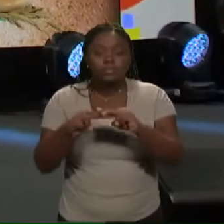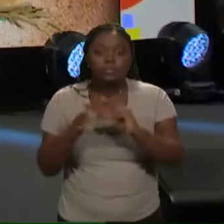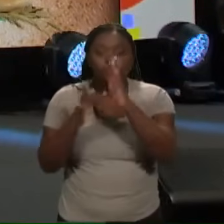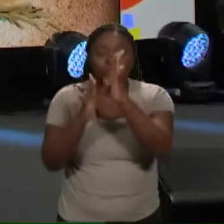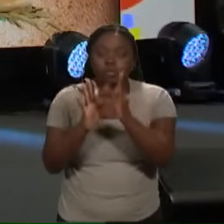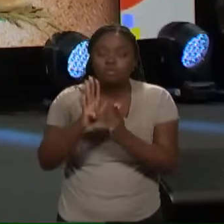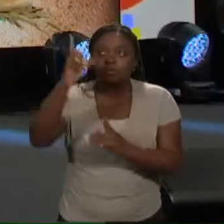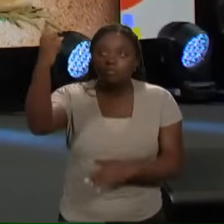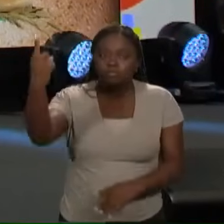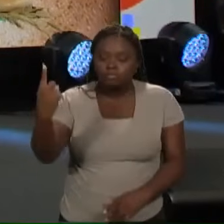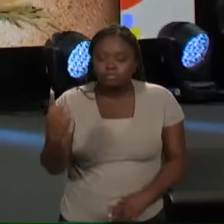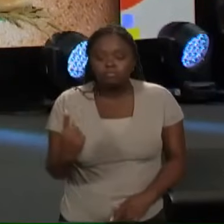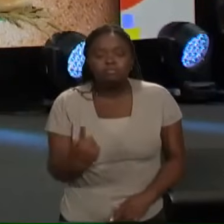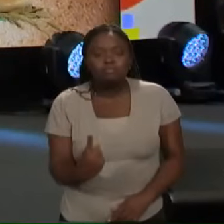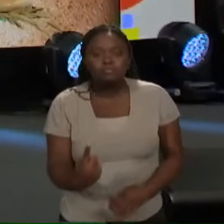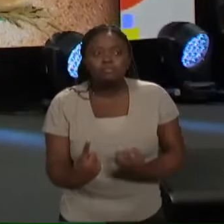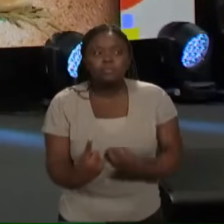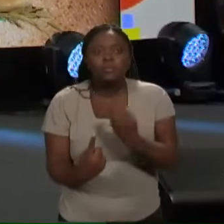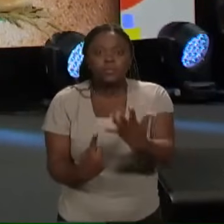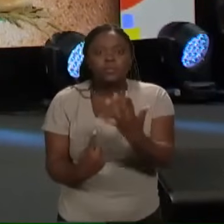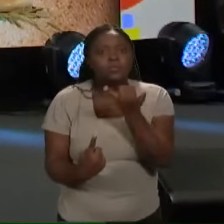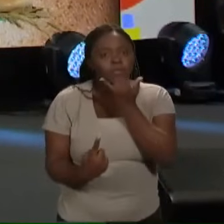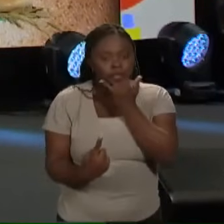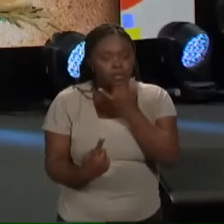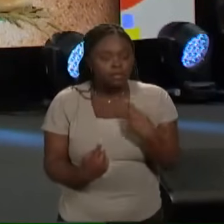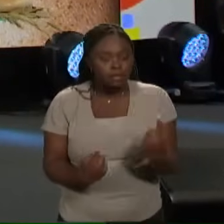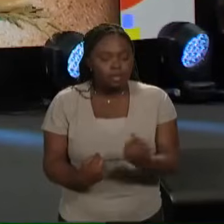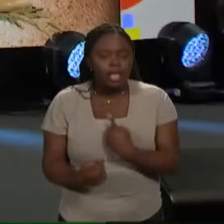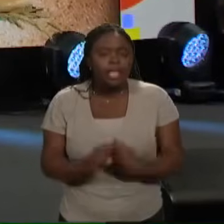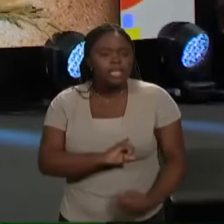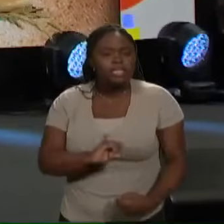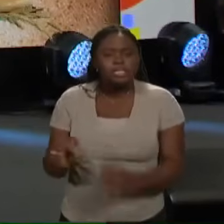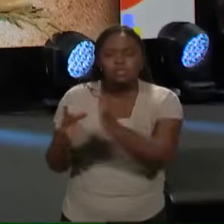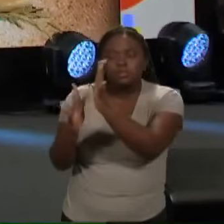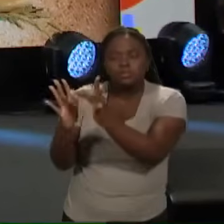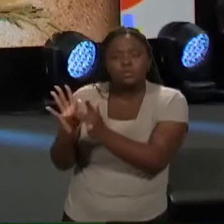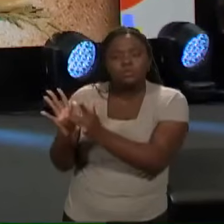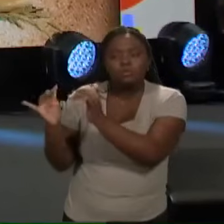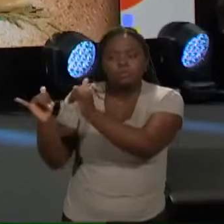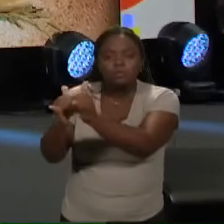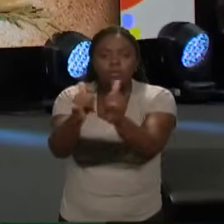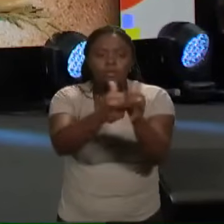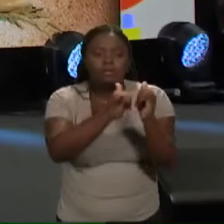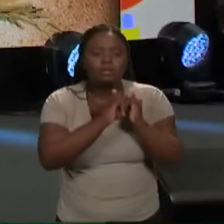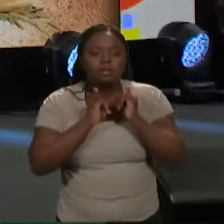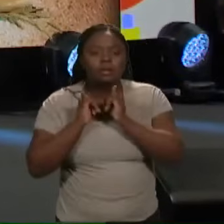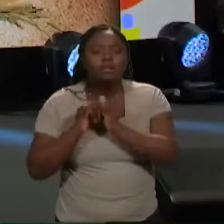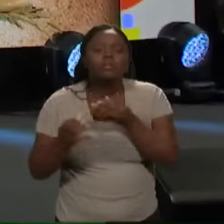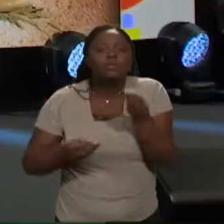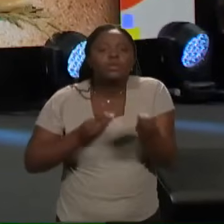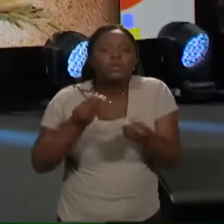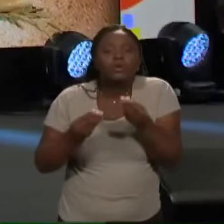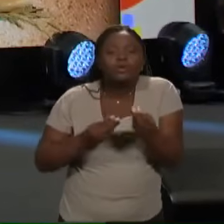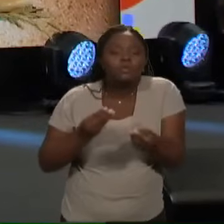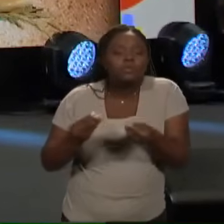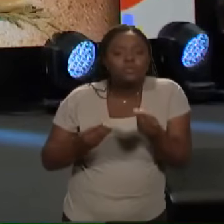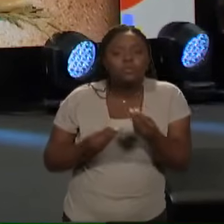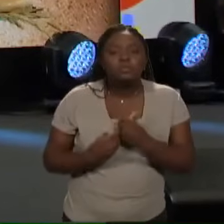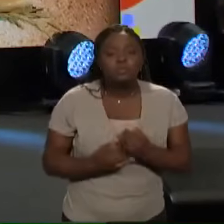mundo para nos dar perdão. E se ele nos deu perdão, como que nós podemos negar